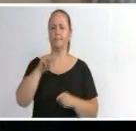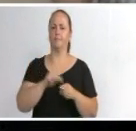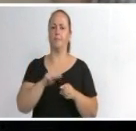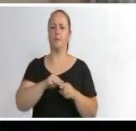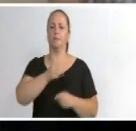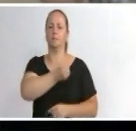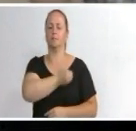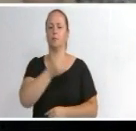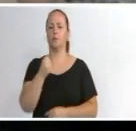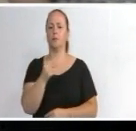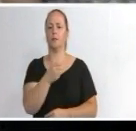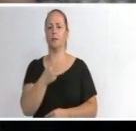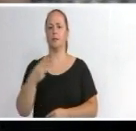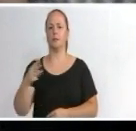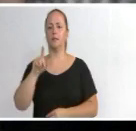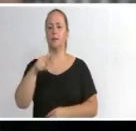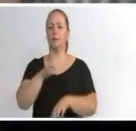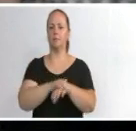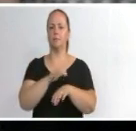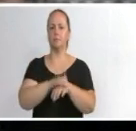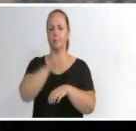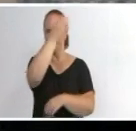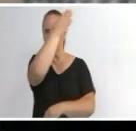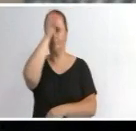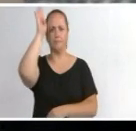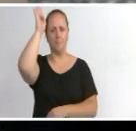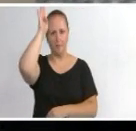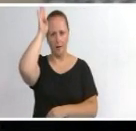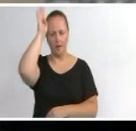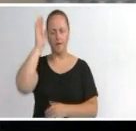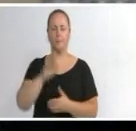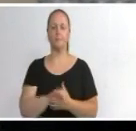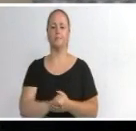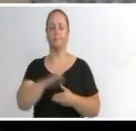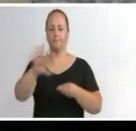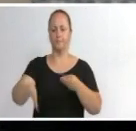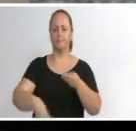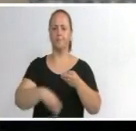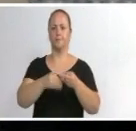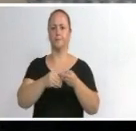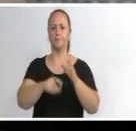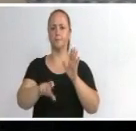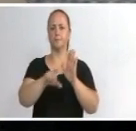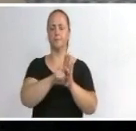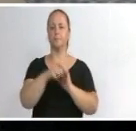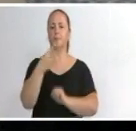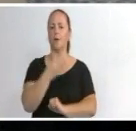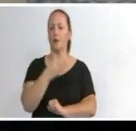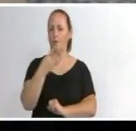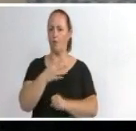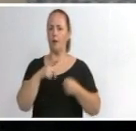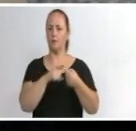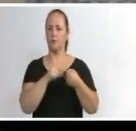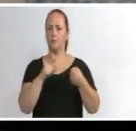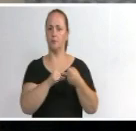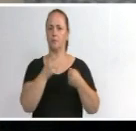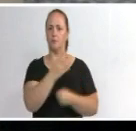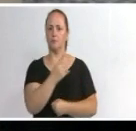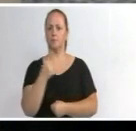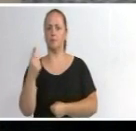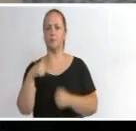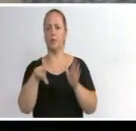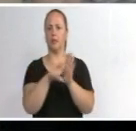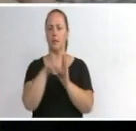número 83, de autoria do vereador Mário Hildebrand e outros, que acrescenta parágrafo 4º ao artigo 41 da